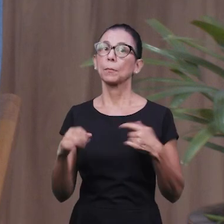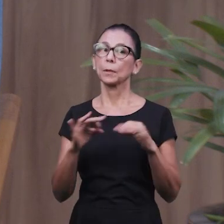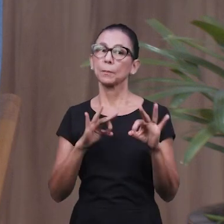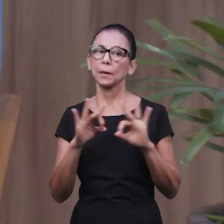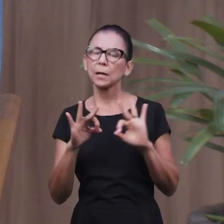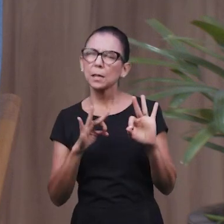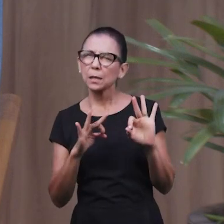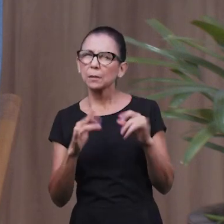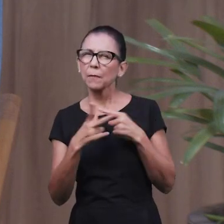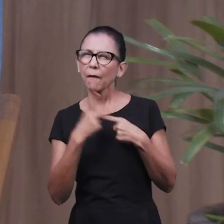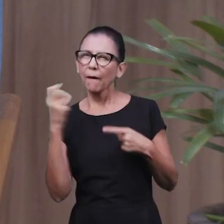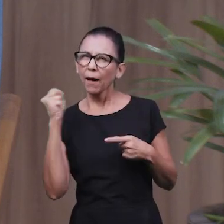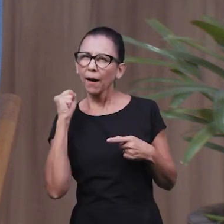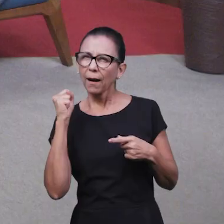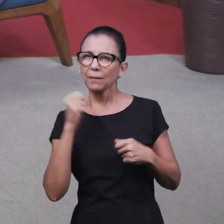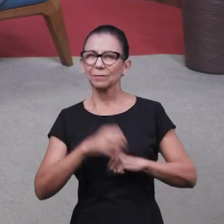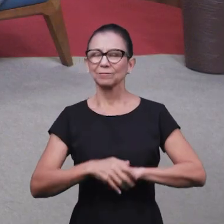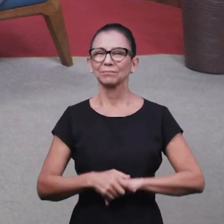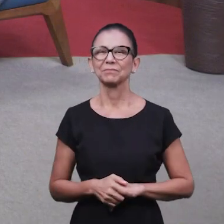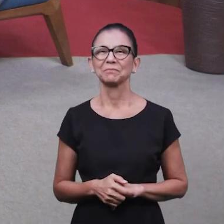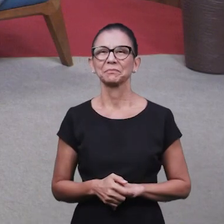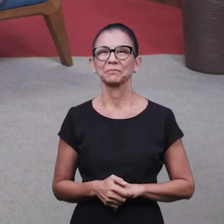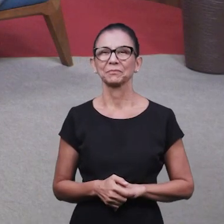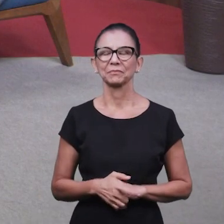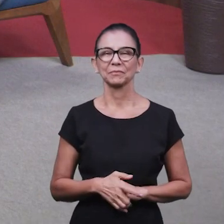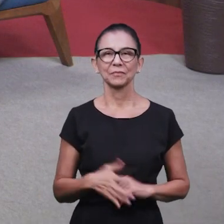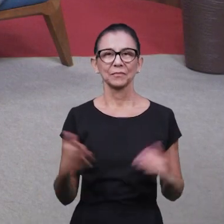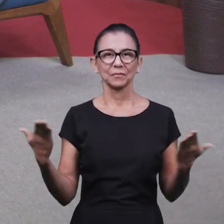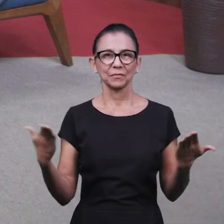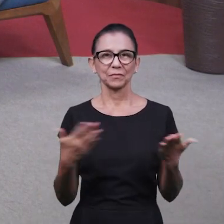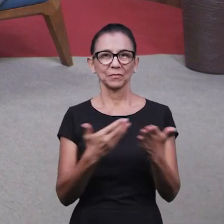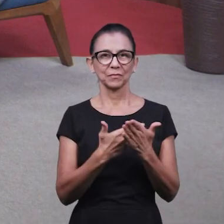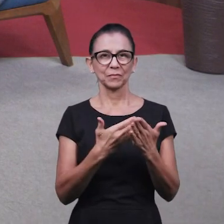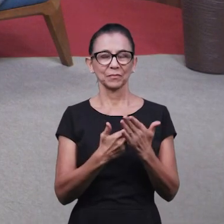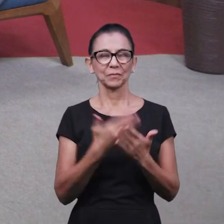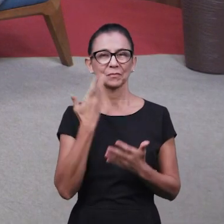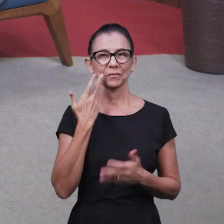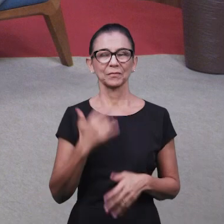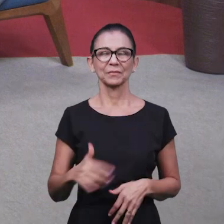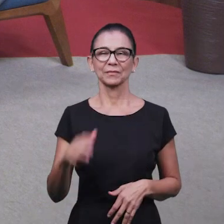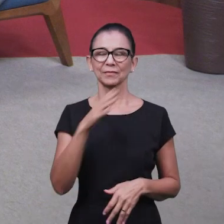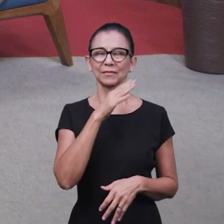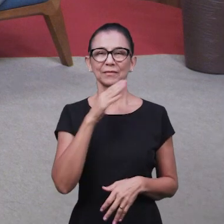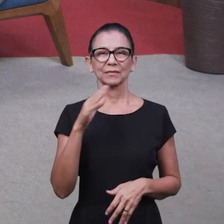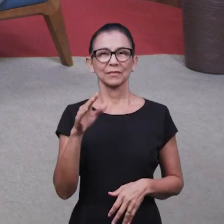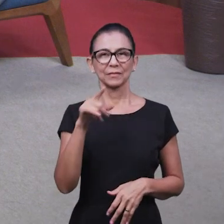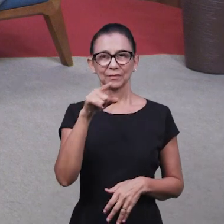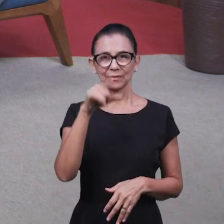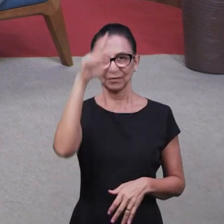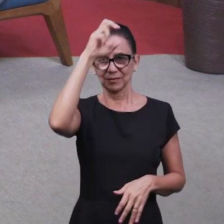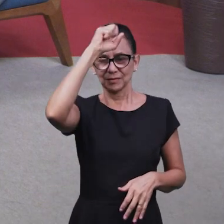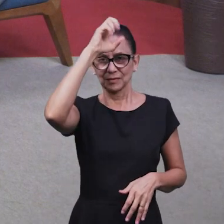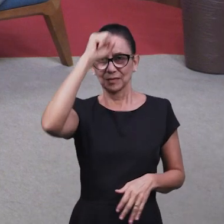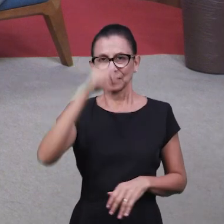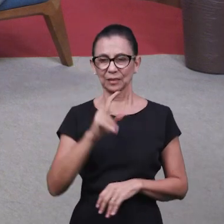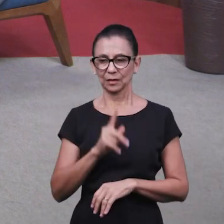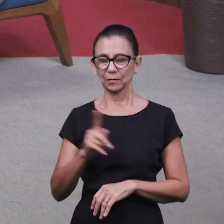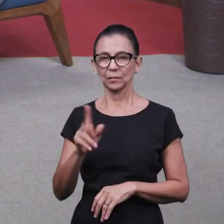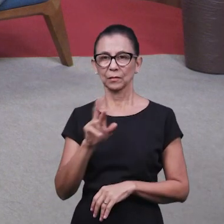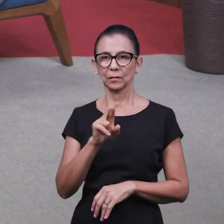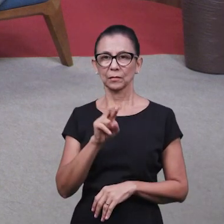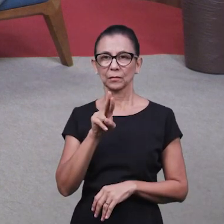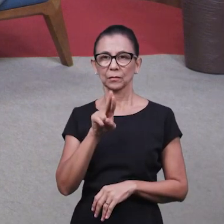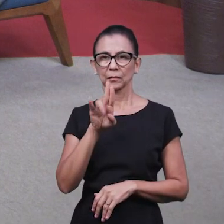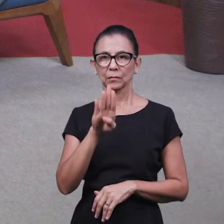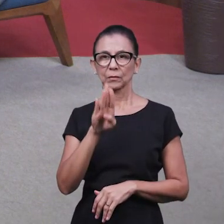preparados para vencer a todas. Hoje, na aula para as crianças, intermediários e adolescentes, você vai aprender com a professora Rúbia